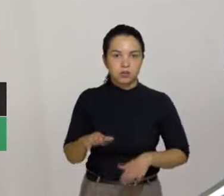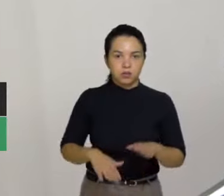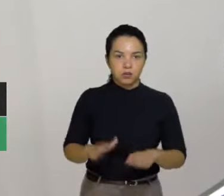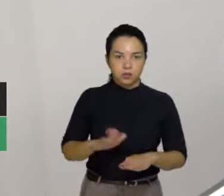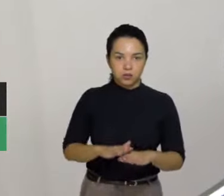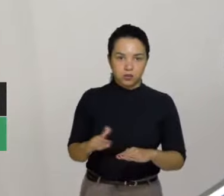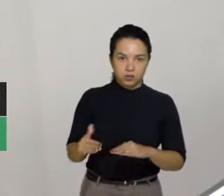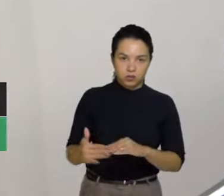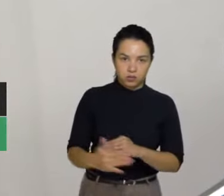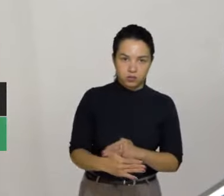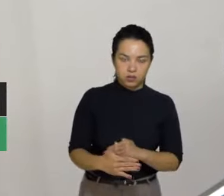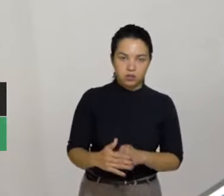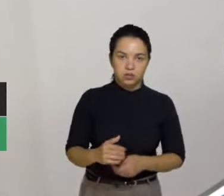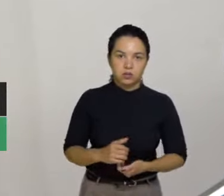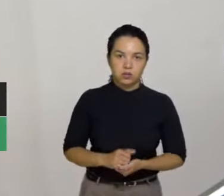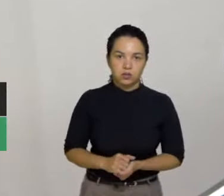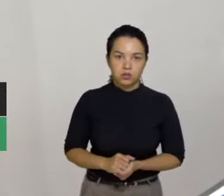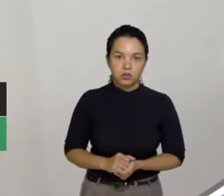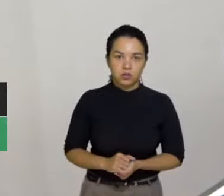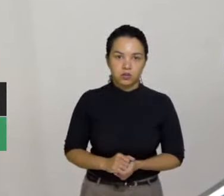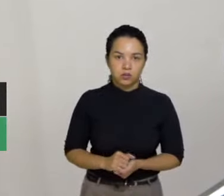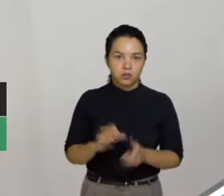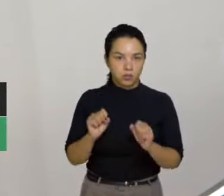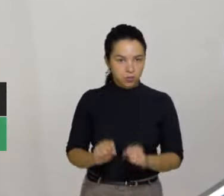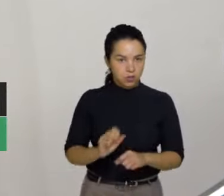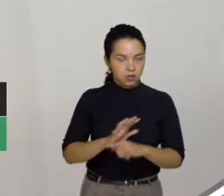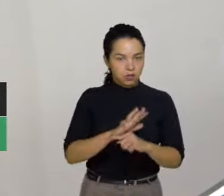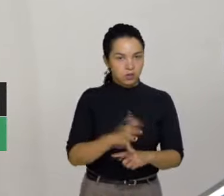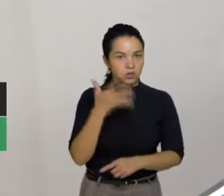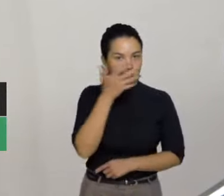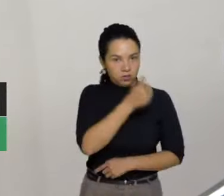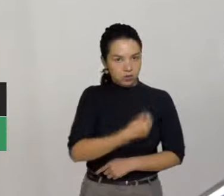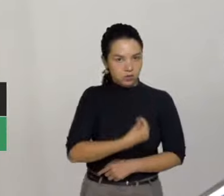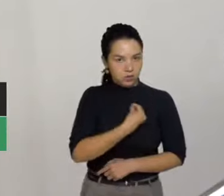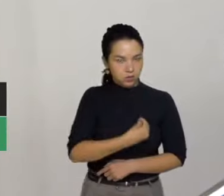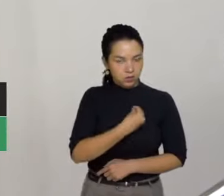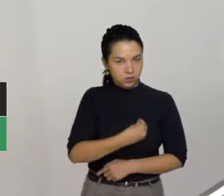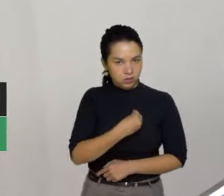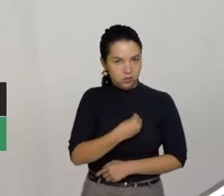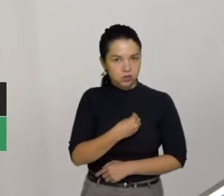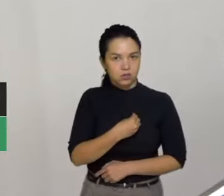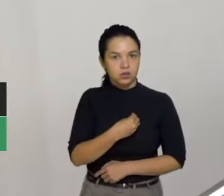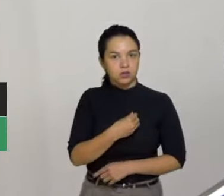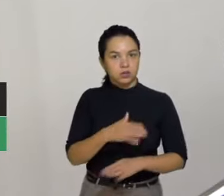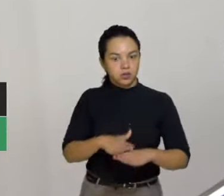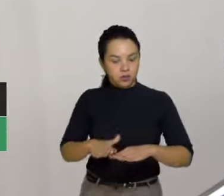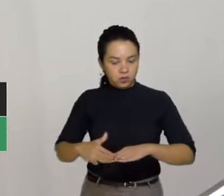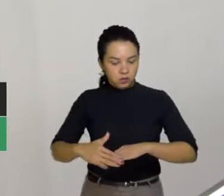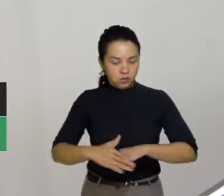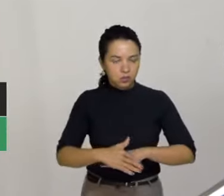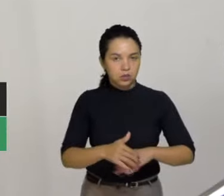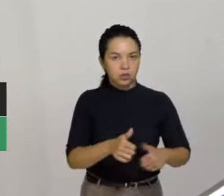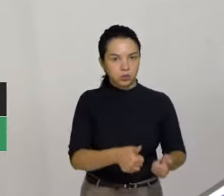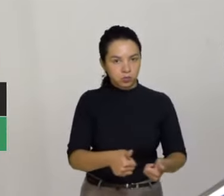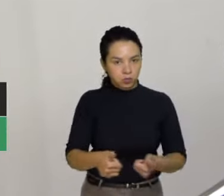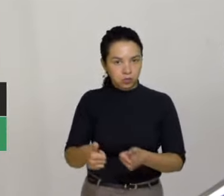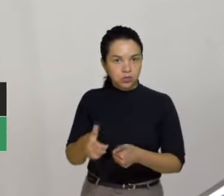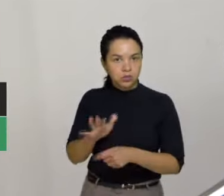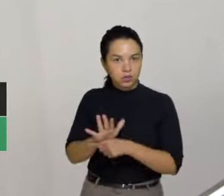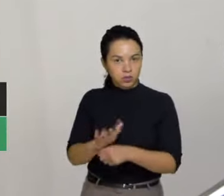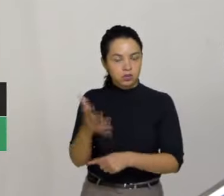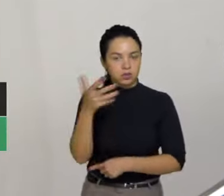Mário Mota, salva vidas. Um trevo alemão pode salvar vidas sim. Os acostamentos bem feitos, deputado Mota, também salvam vidas.